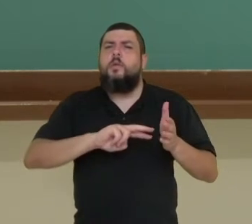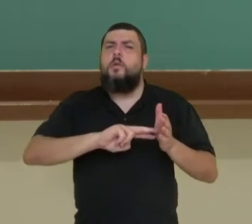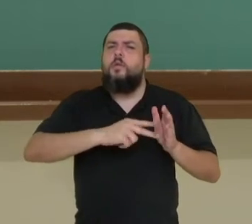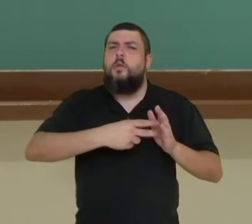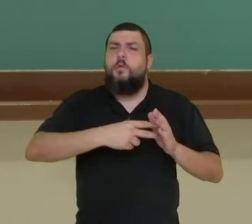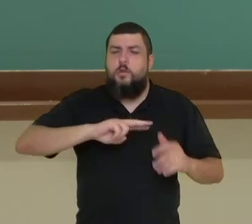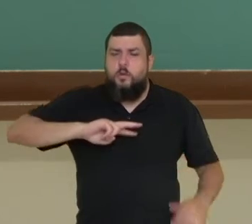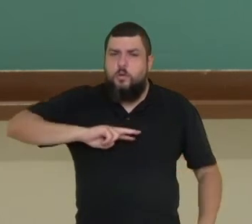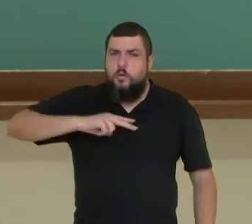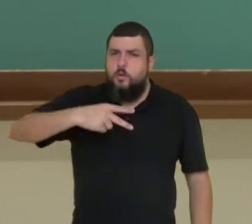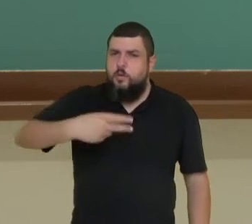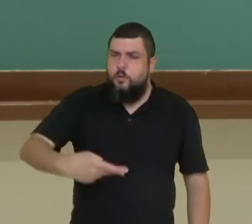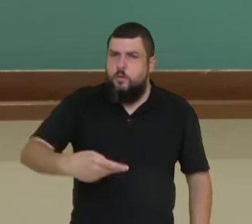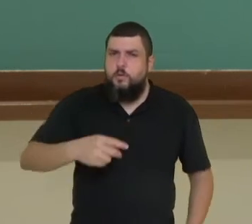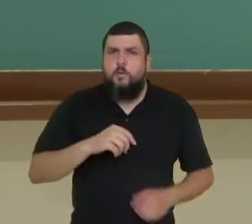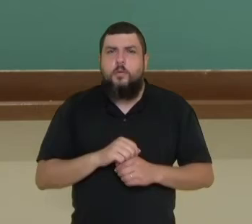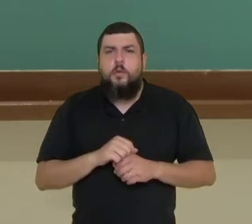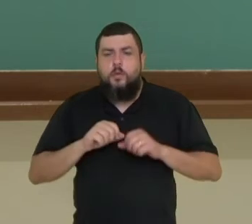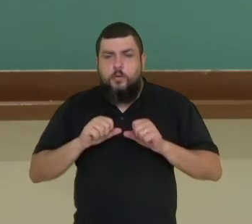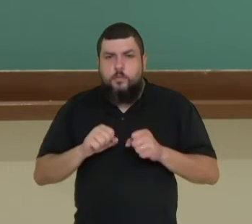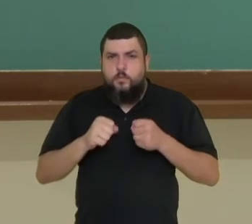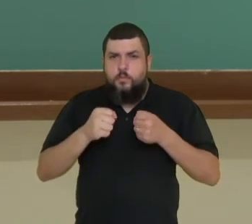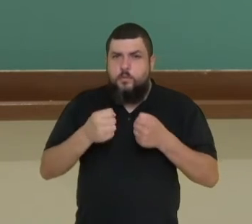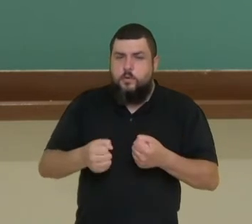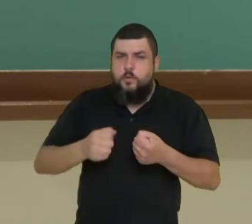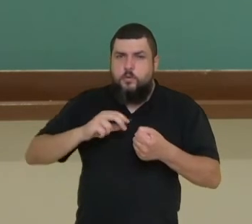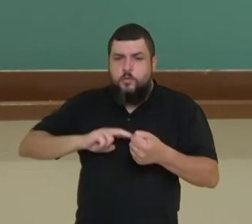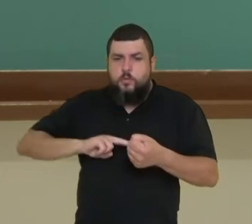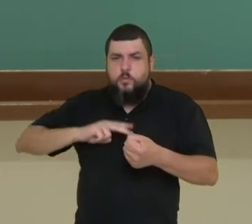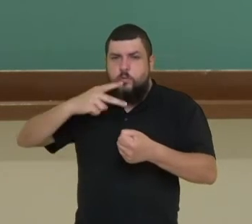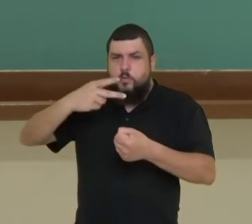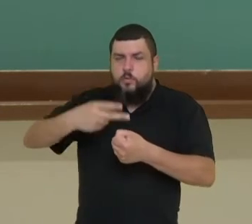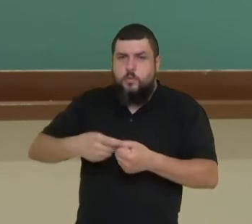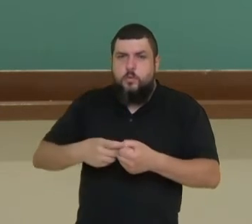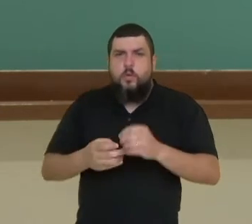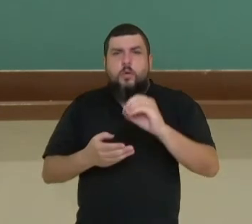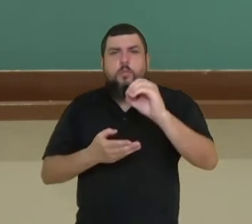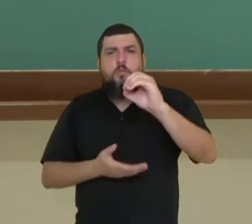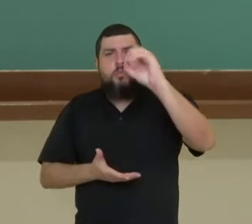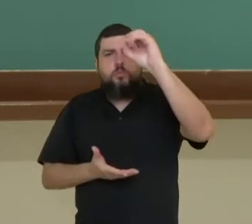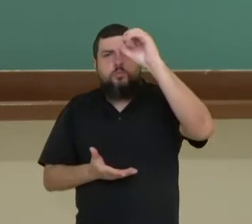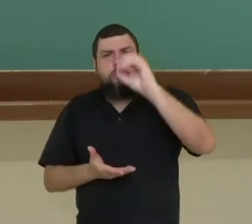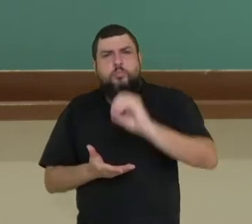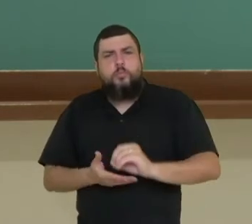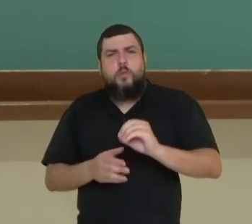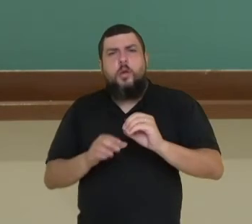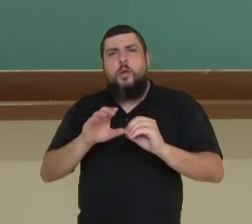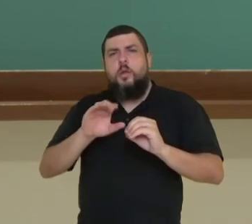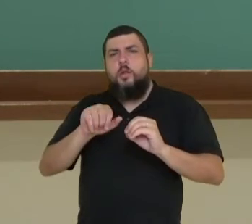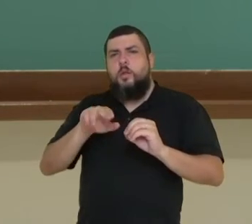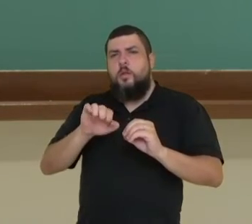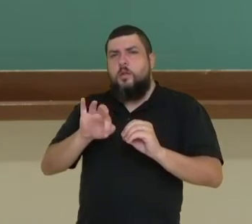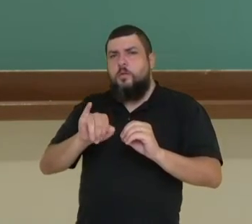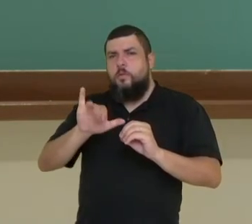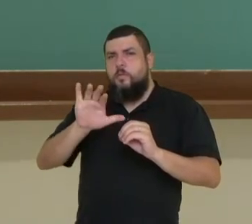estou transferindo energia para as bolas, por isso que elas ganham energia cinética. Tá